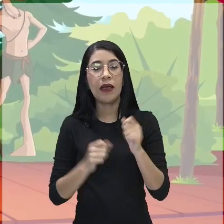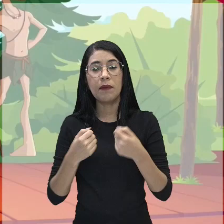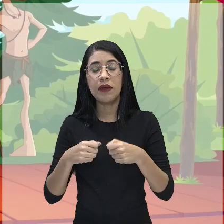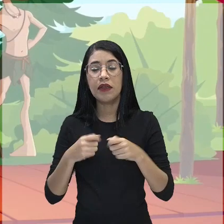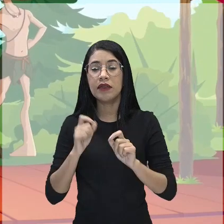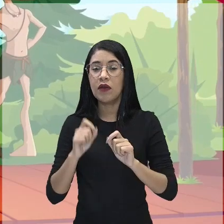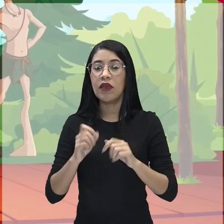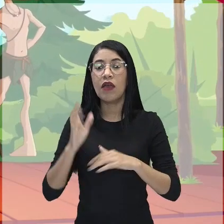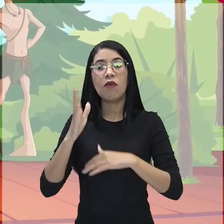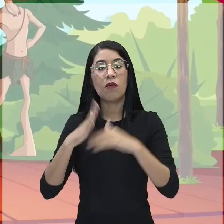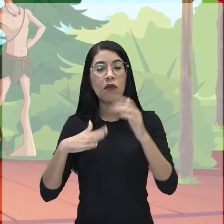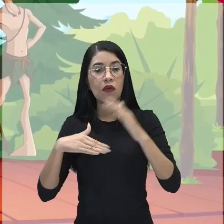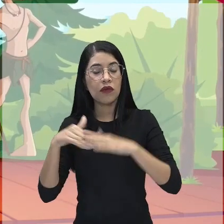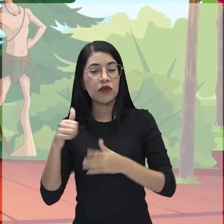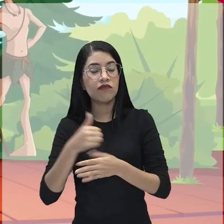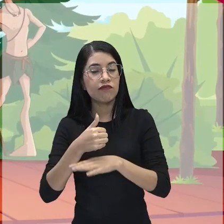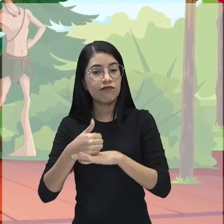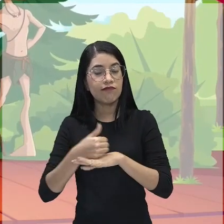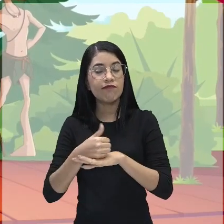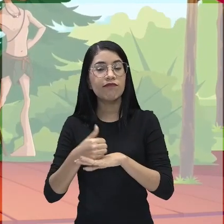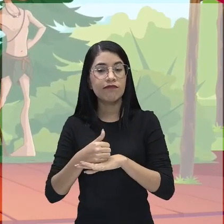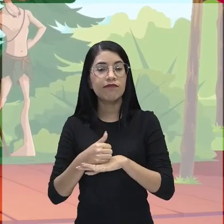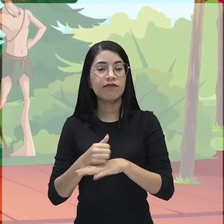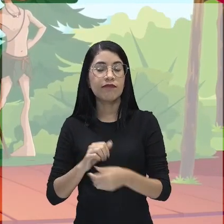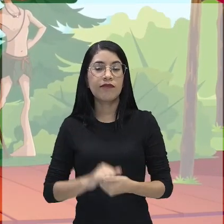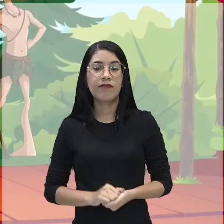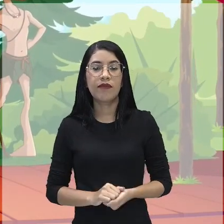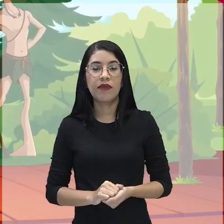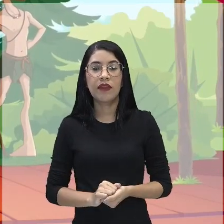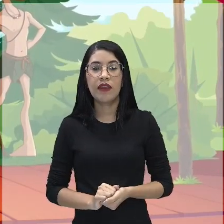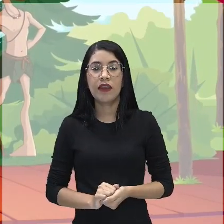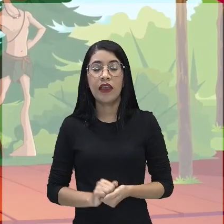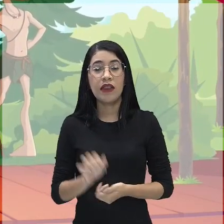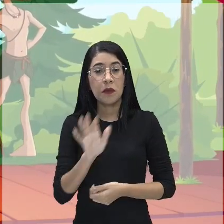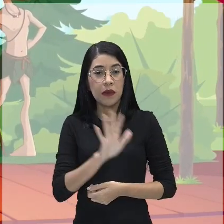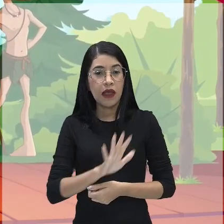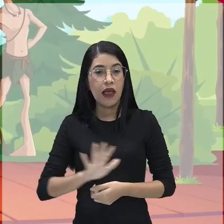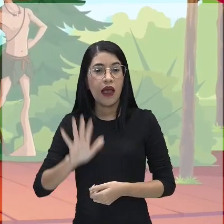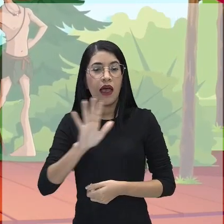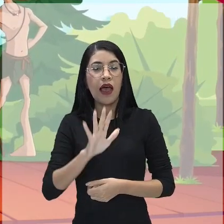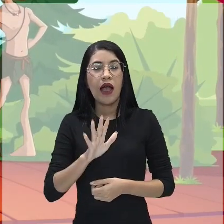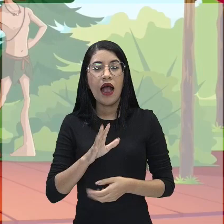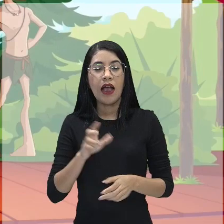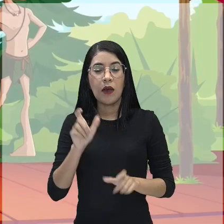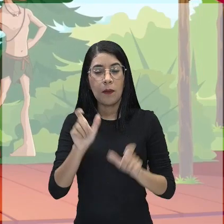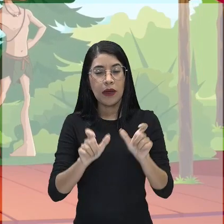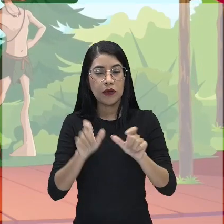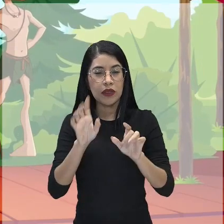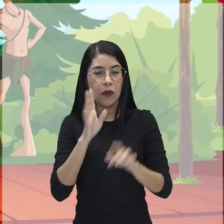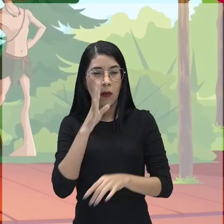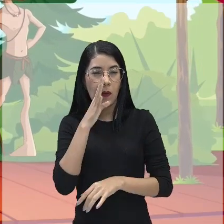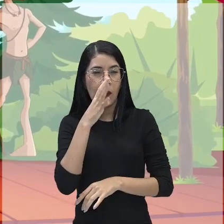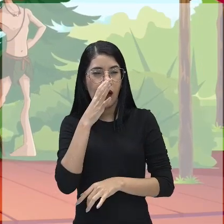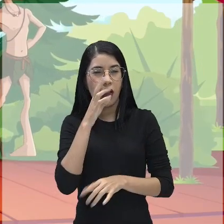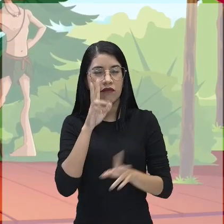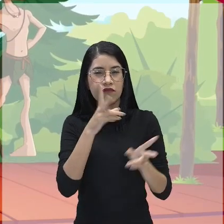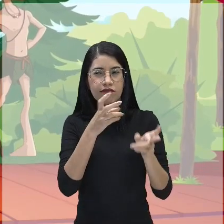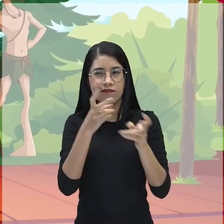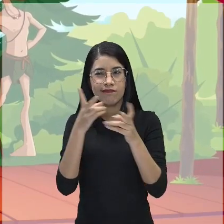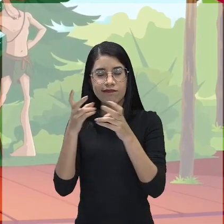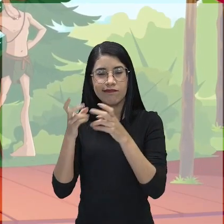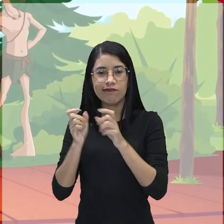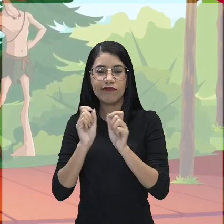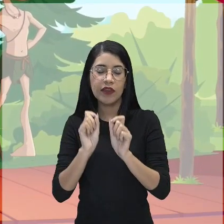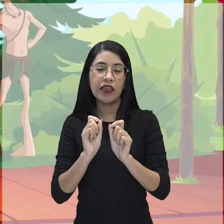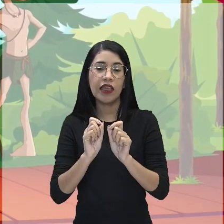um profissional. Então, dentro dessa atmosfera, o público percebe que nós vamos falar sobre uma